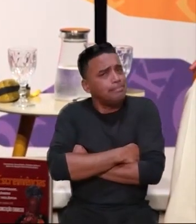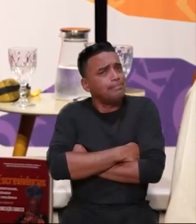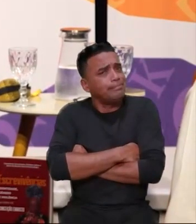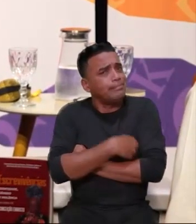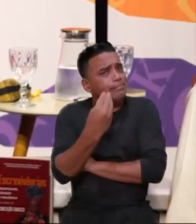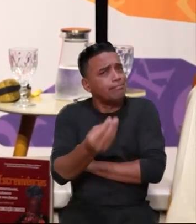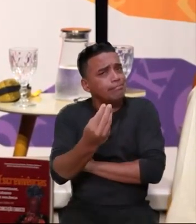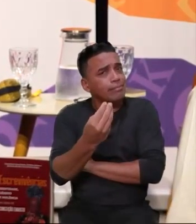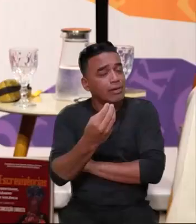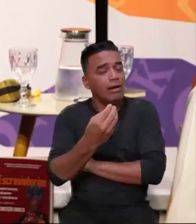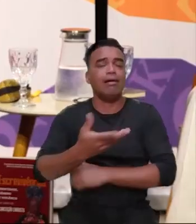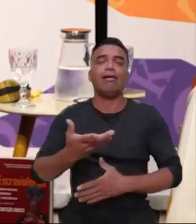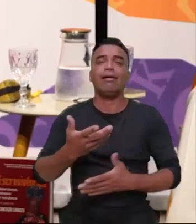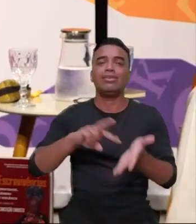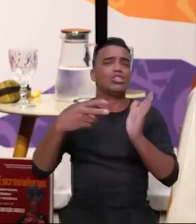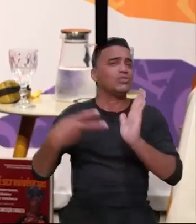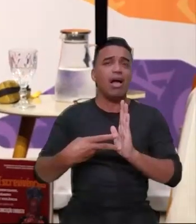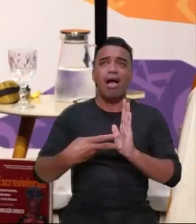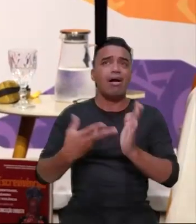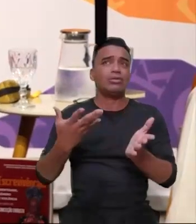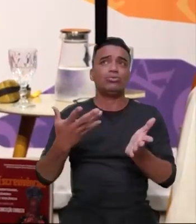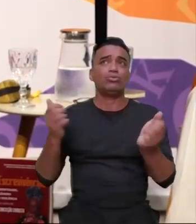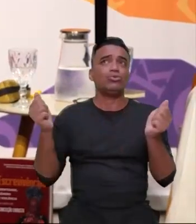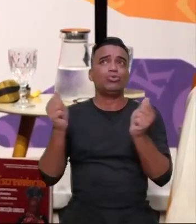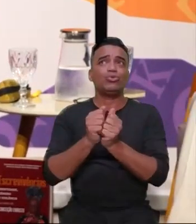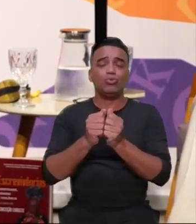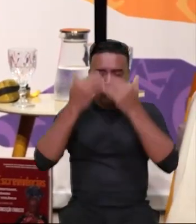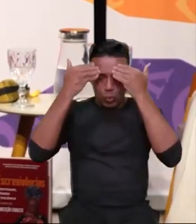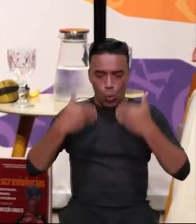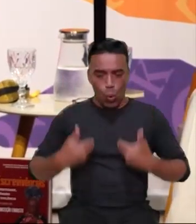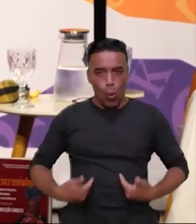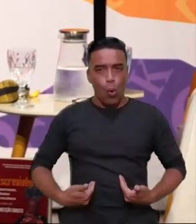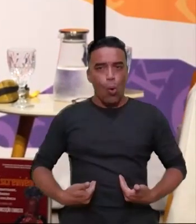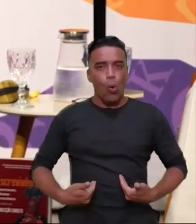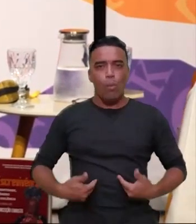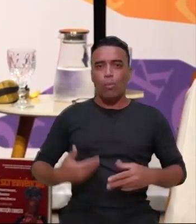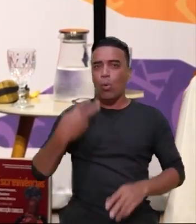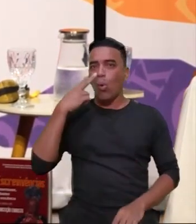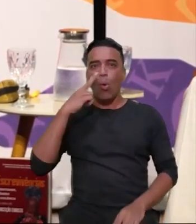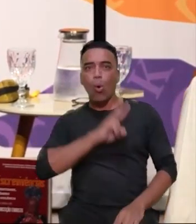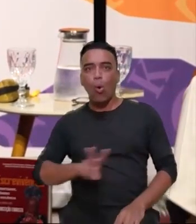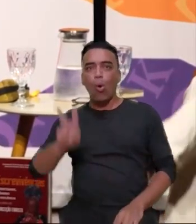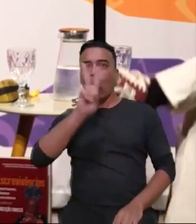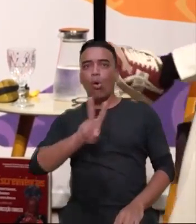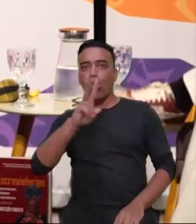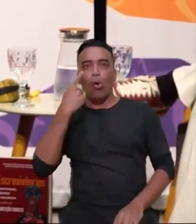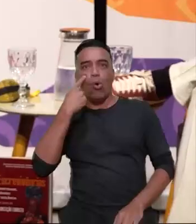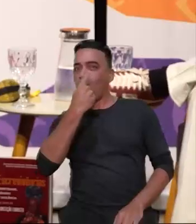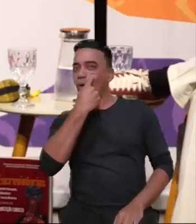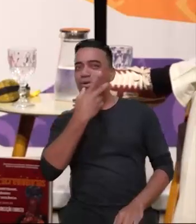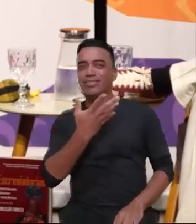Porque esse rum dela seria acompanhado do corpo, do olhar.